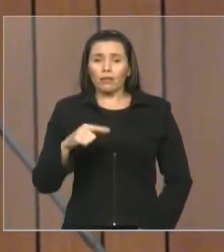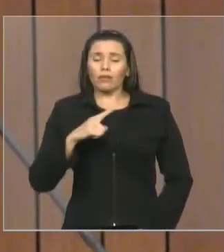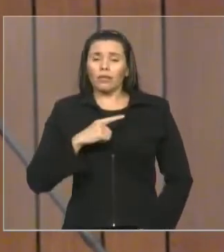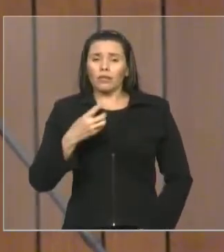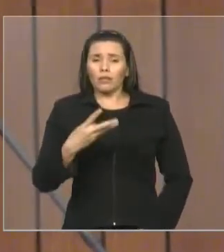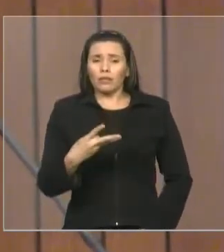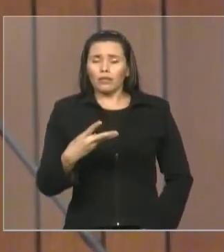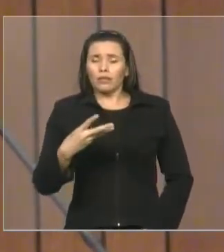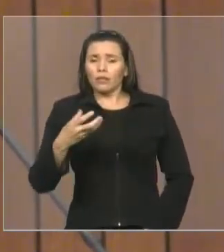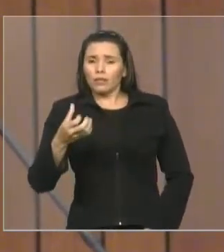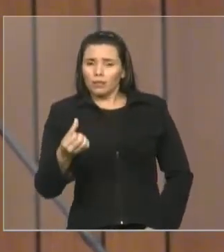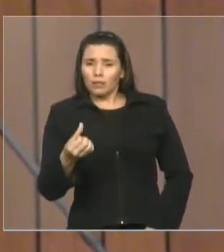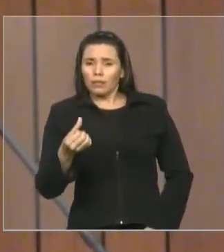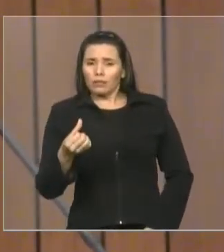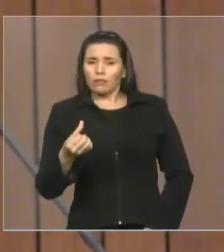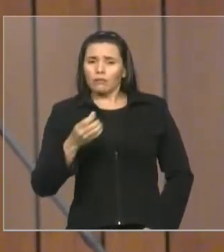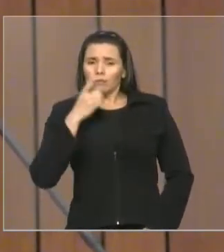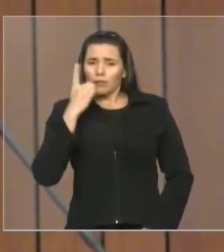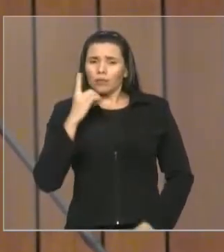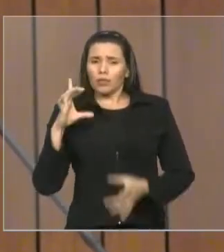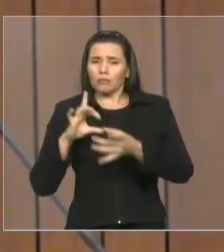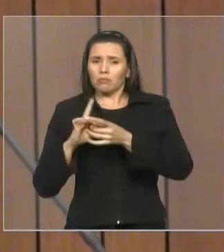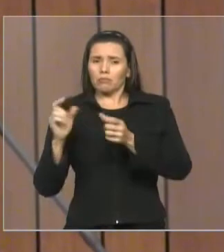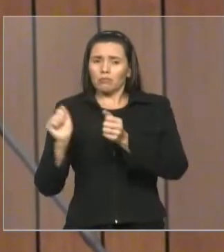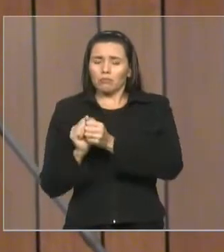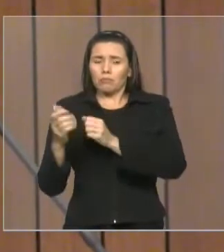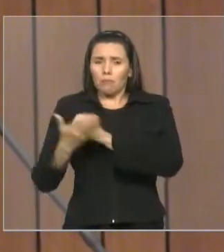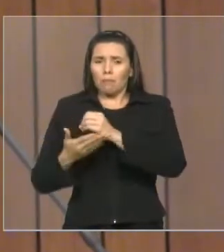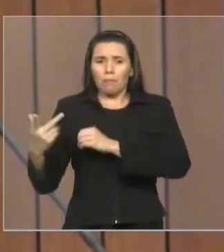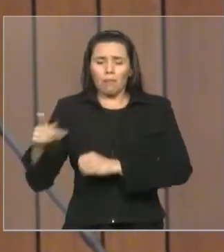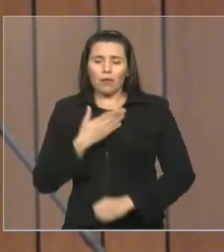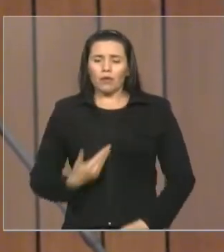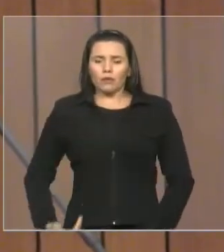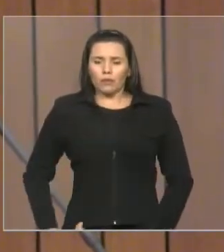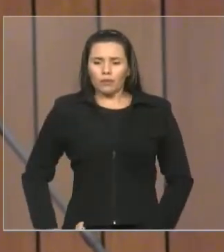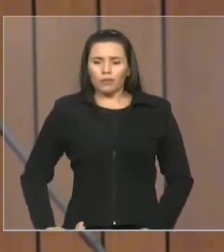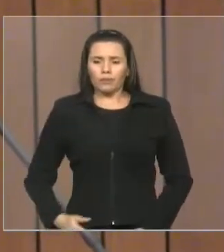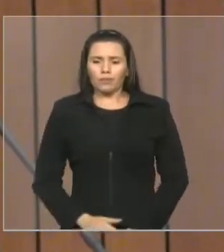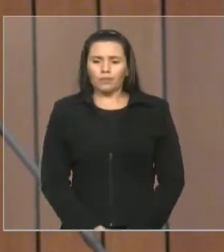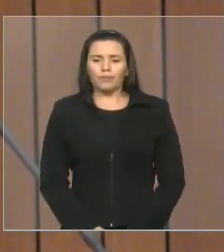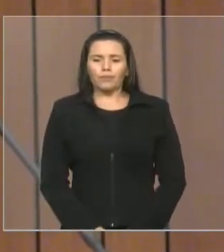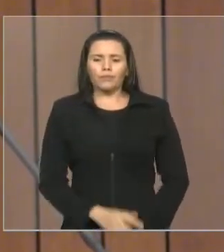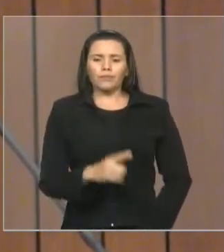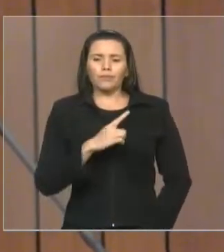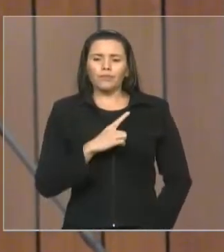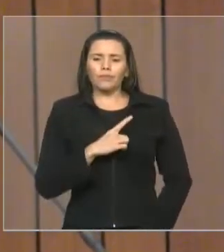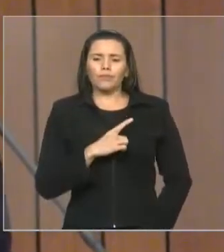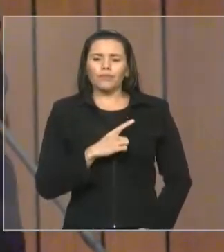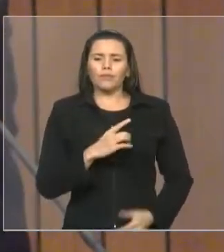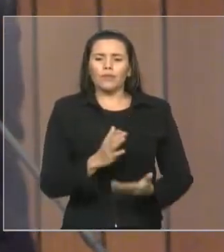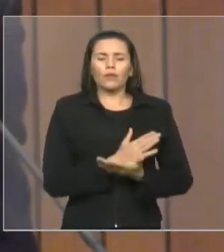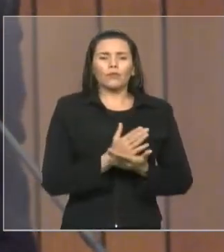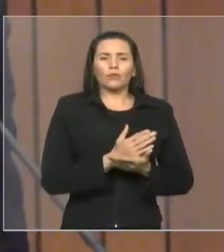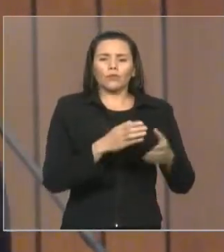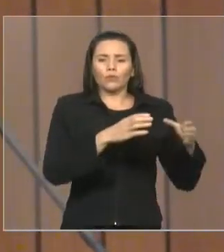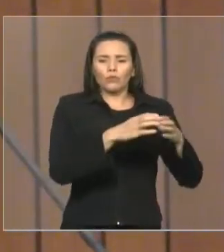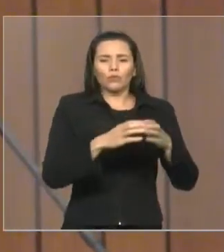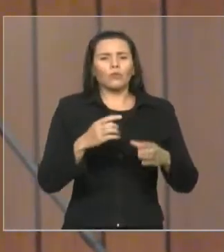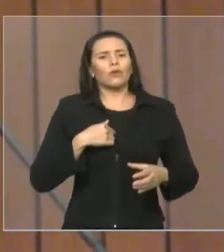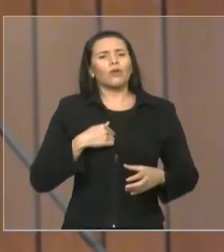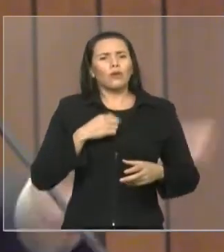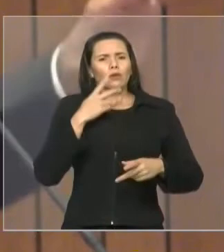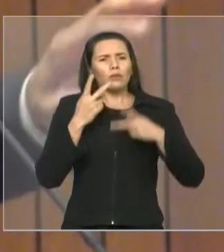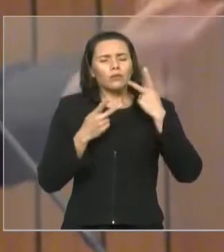outros deputados que não são ligados ao governador Flávio Dino, e aí montado um grupo, montado um bloco, e eu quero anunciar de forma oficial, meu